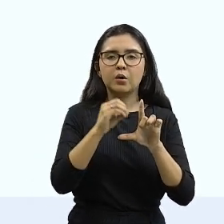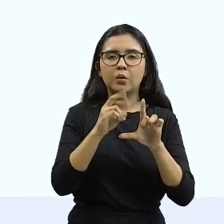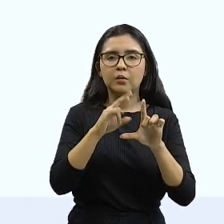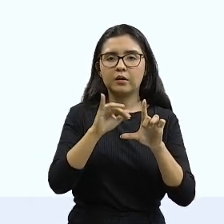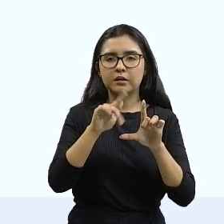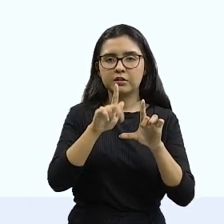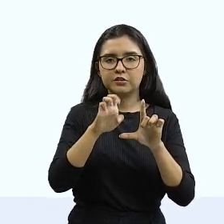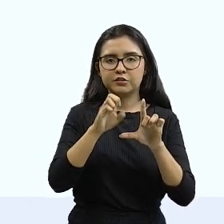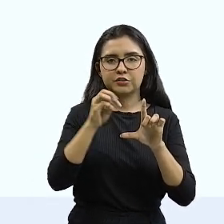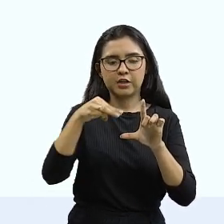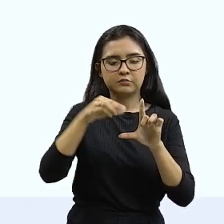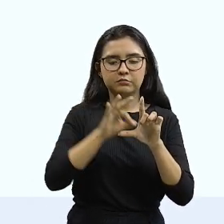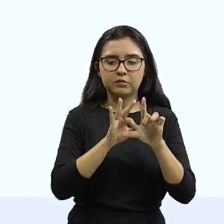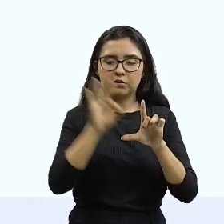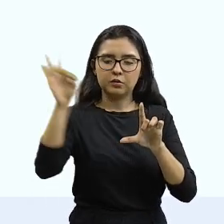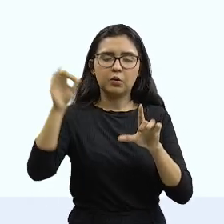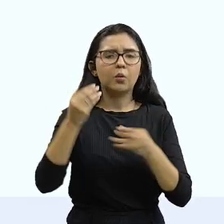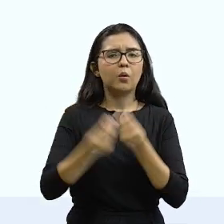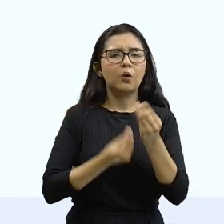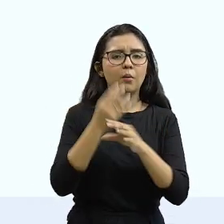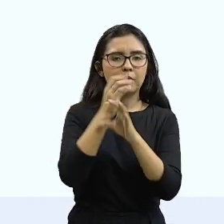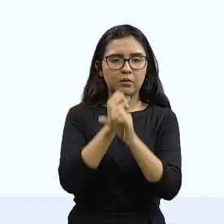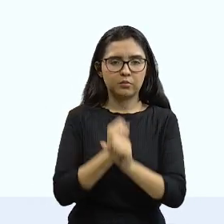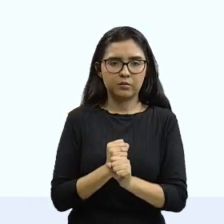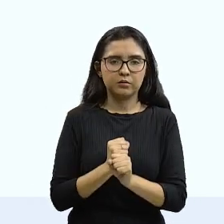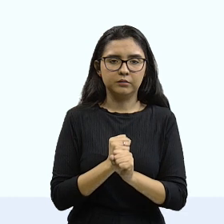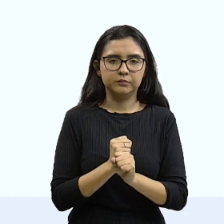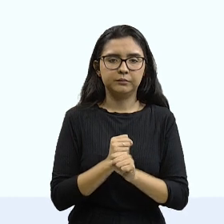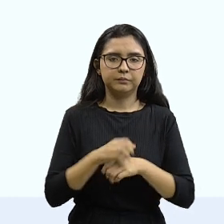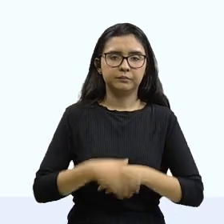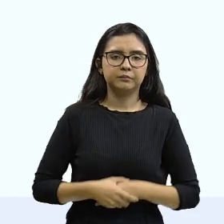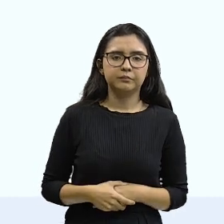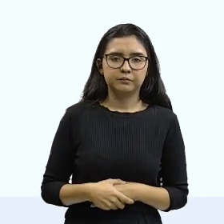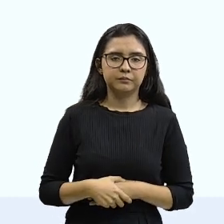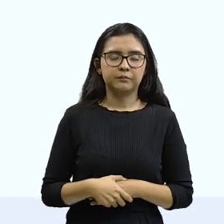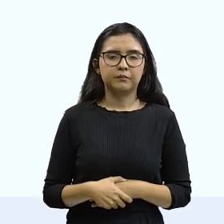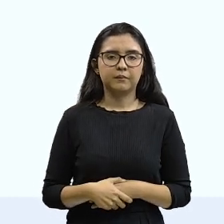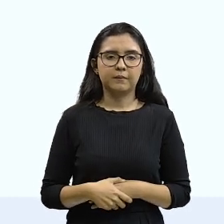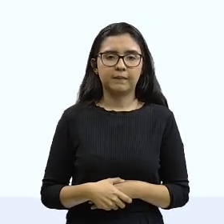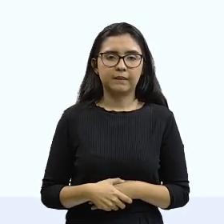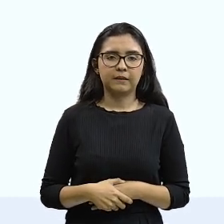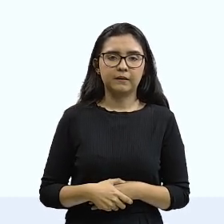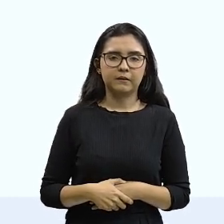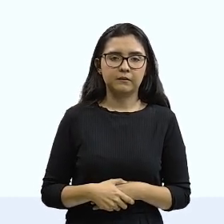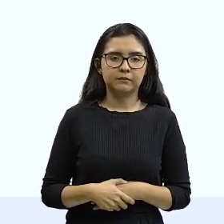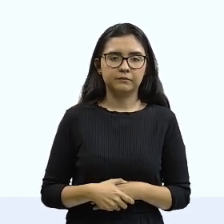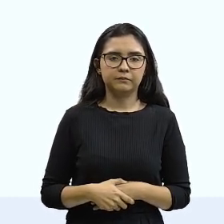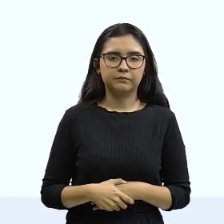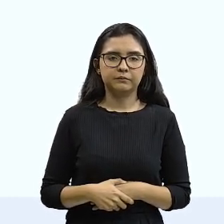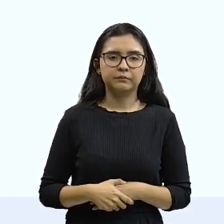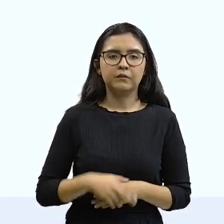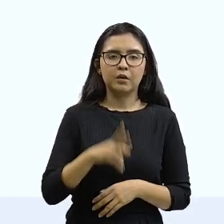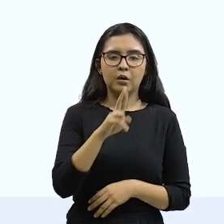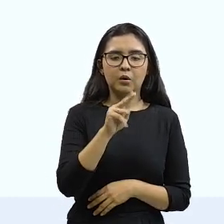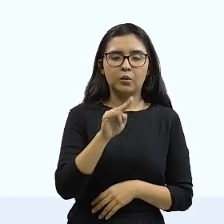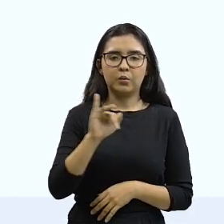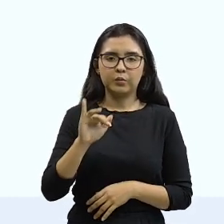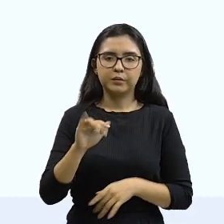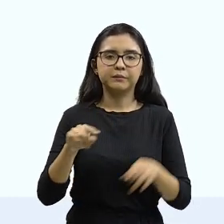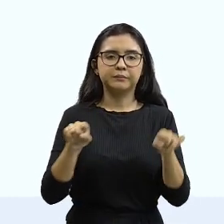beleza? Como é que calcula? Rui, pela tangente. Rui, resistência dada em